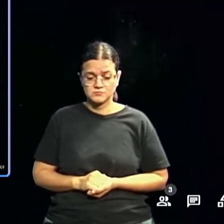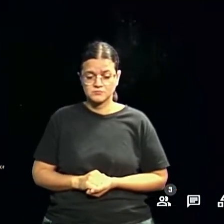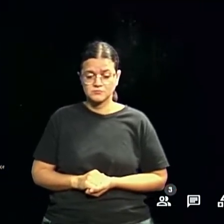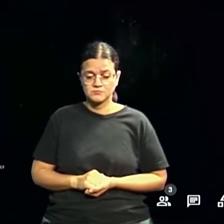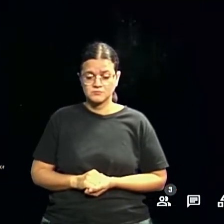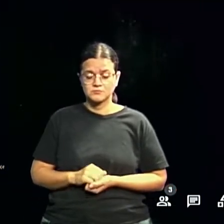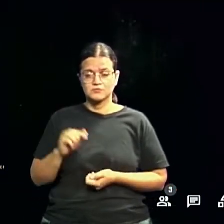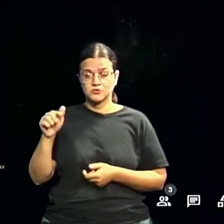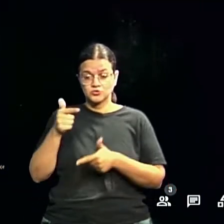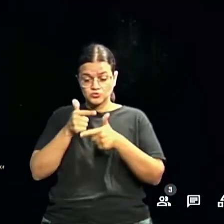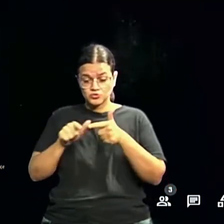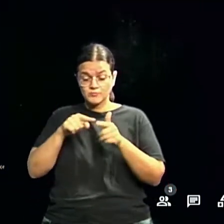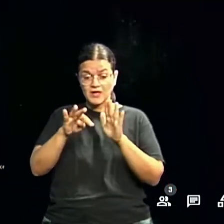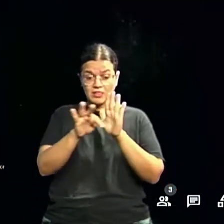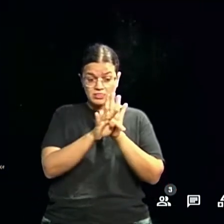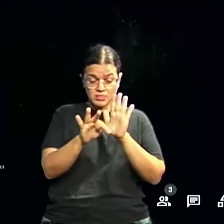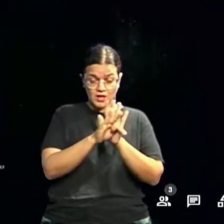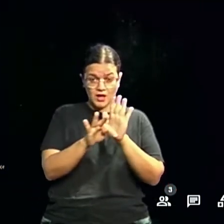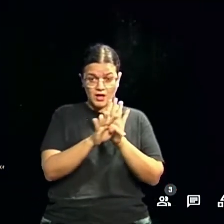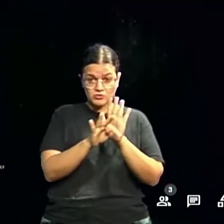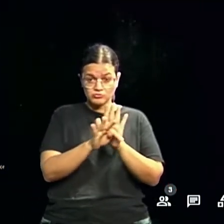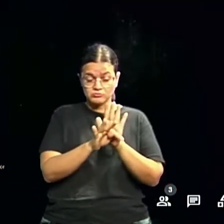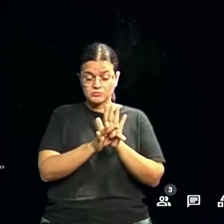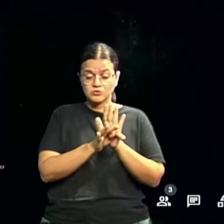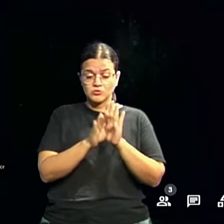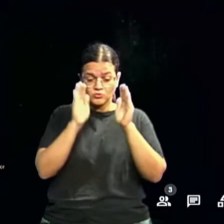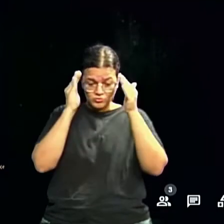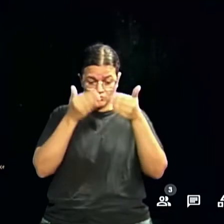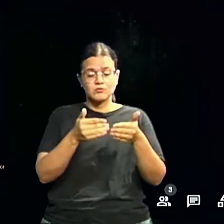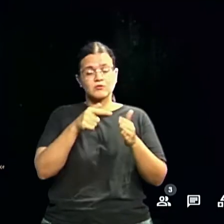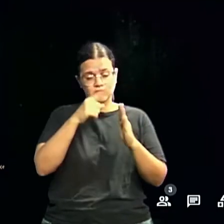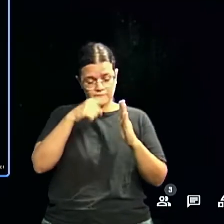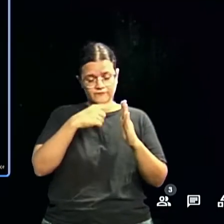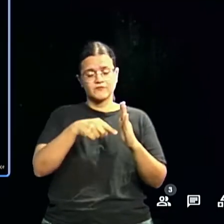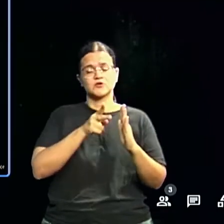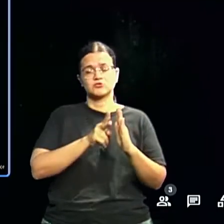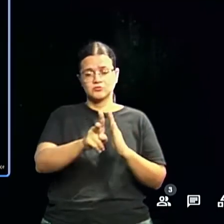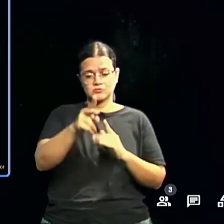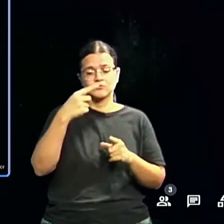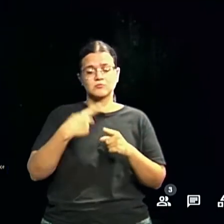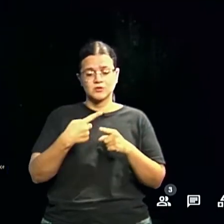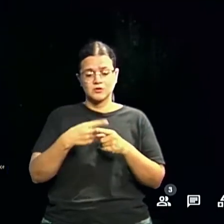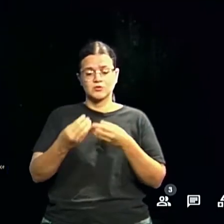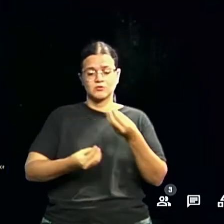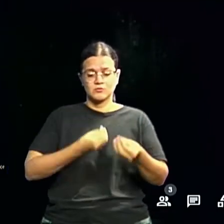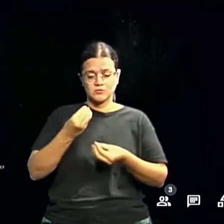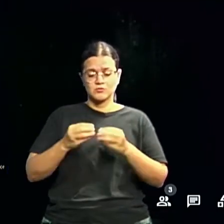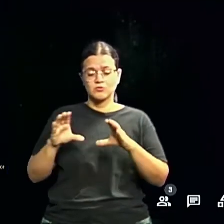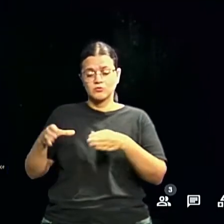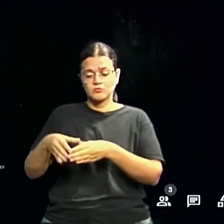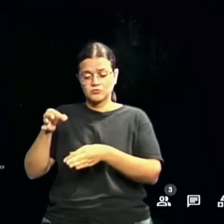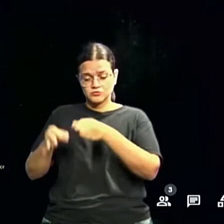Por uma questão técnica de coerência, eu mantenho o veto, porque é dessa forma que a